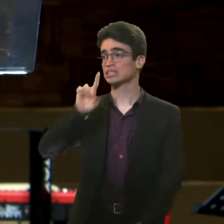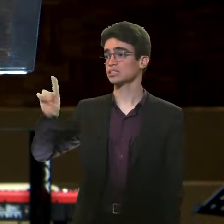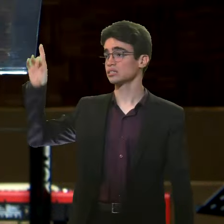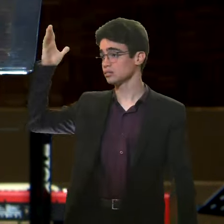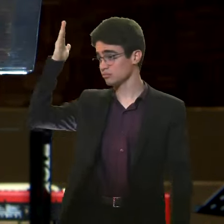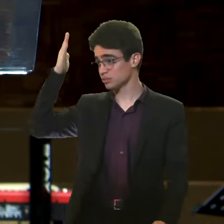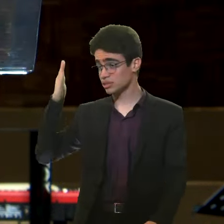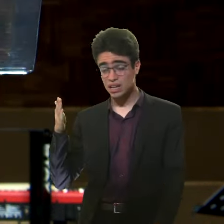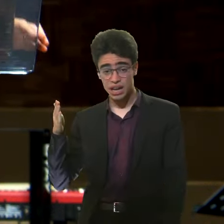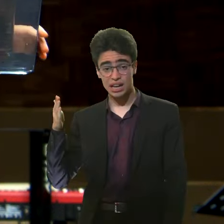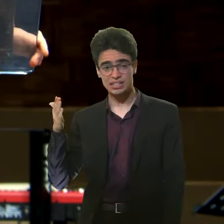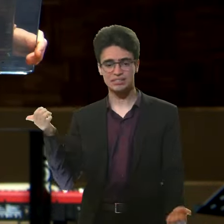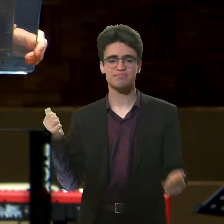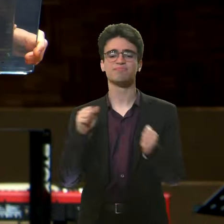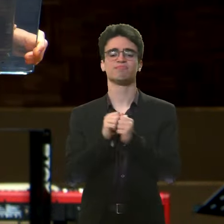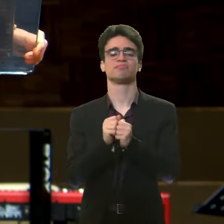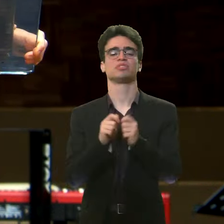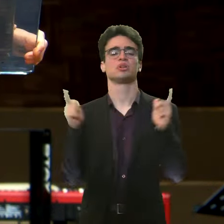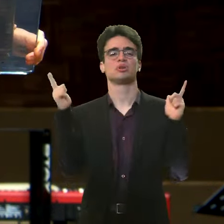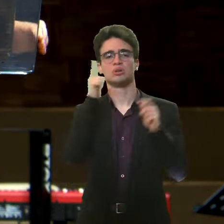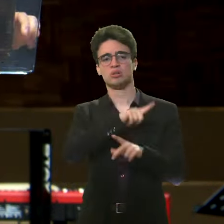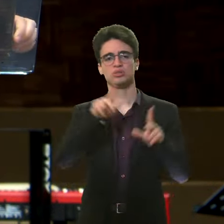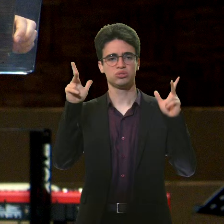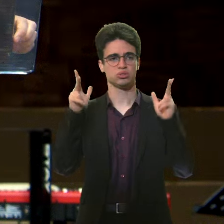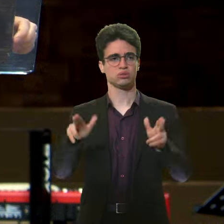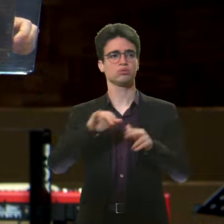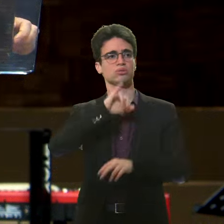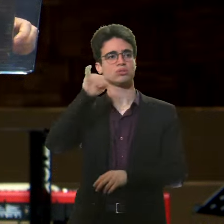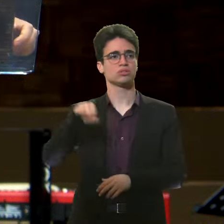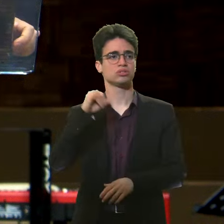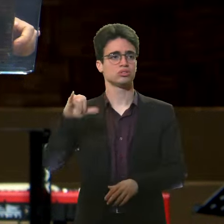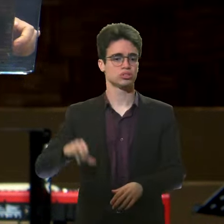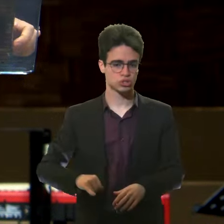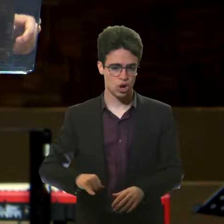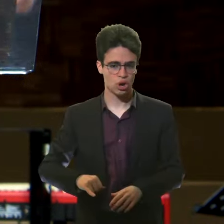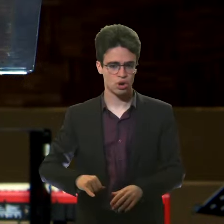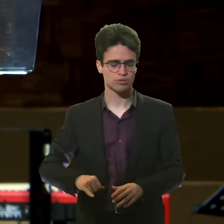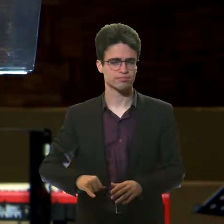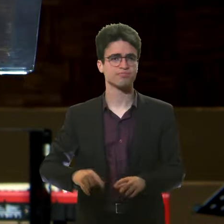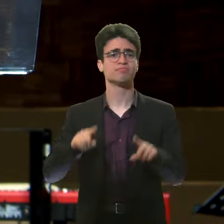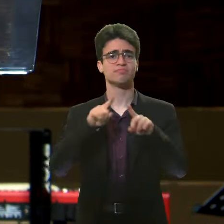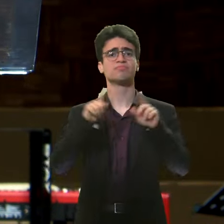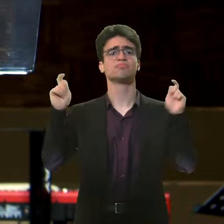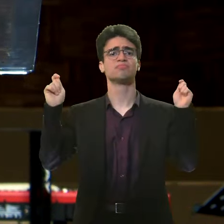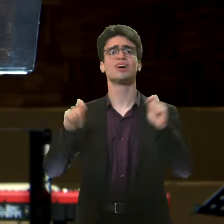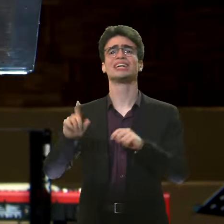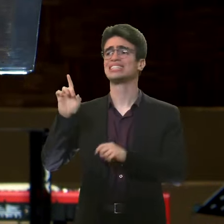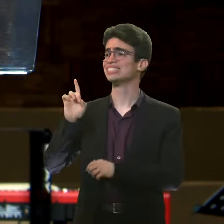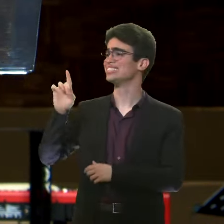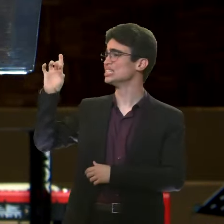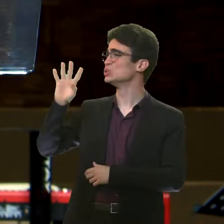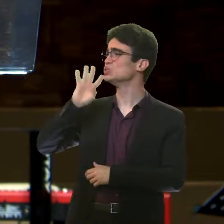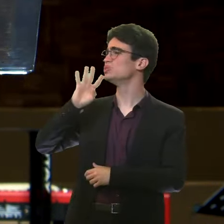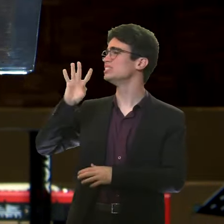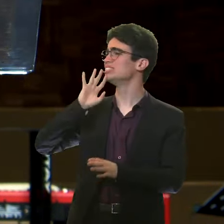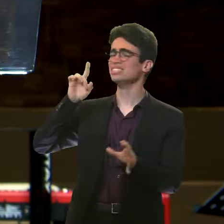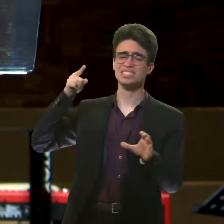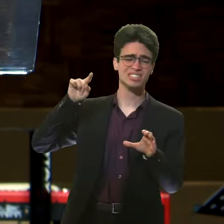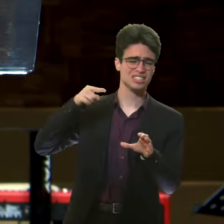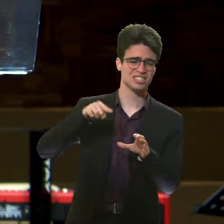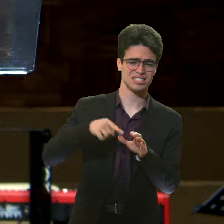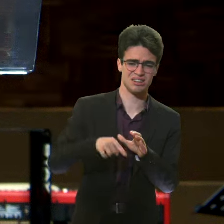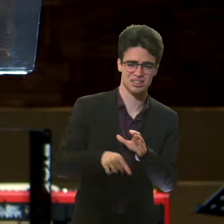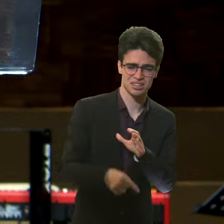Deus, você pode sair como Jó, vendo ao Senhor, conhecendo a Ele mais profundamente,